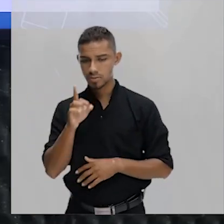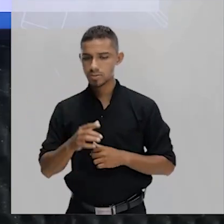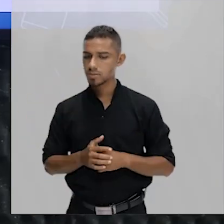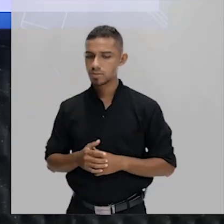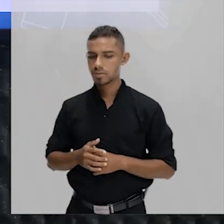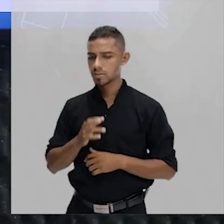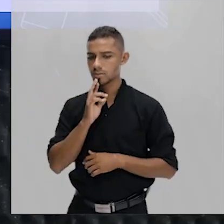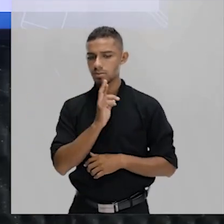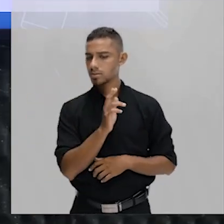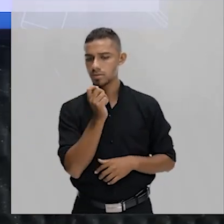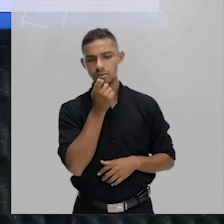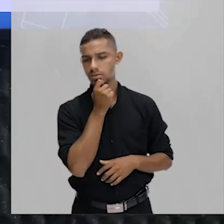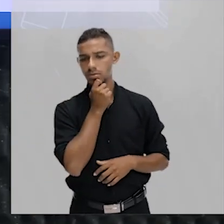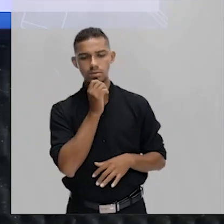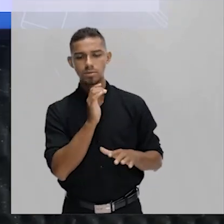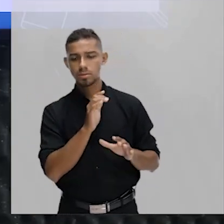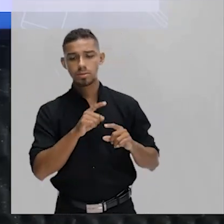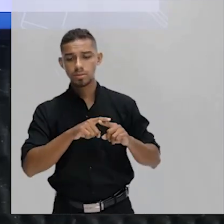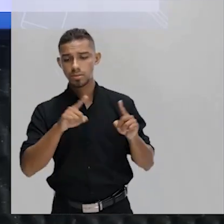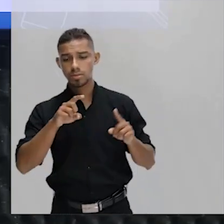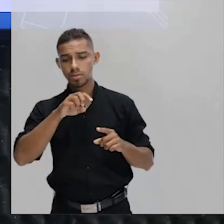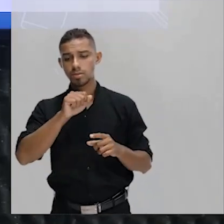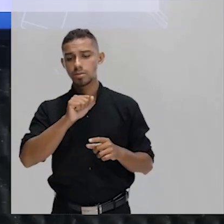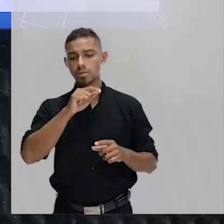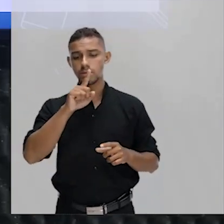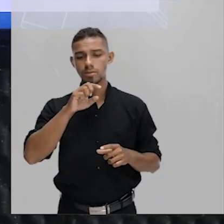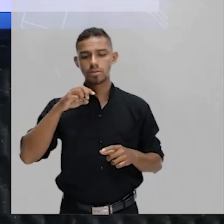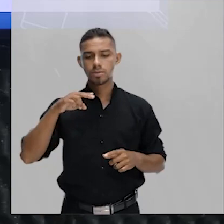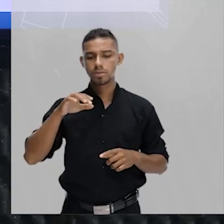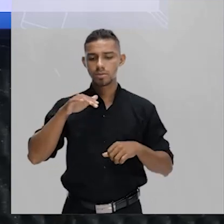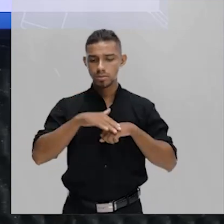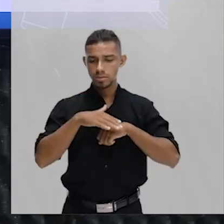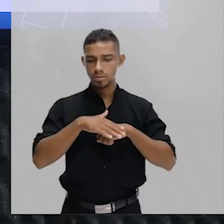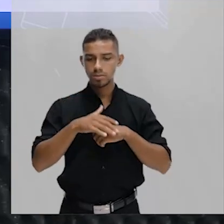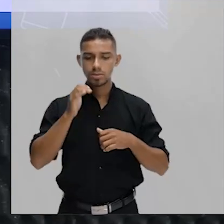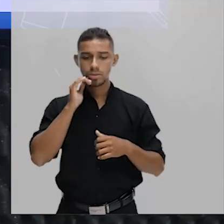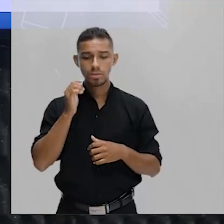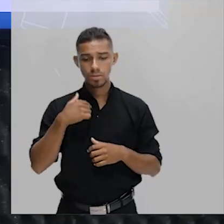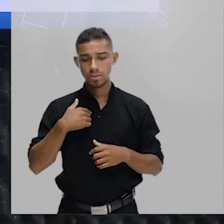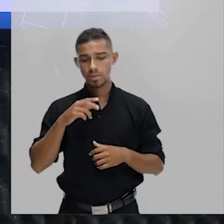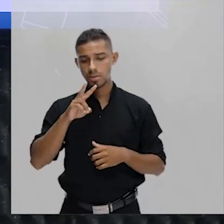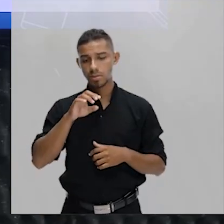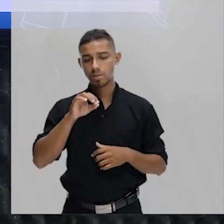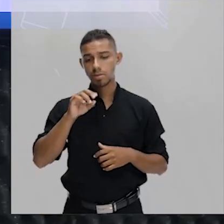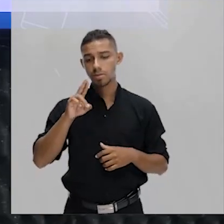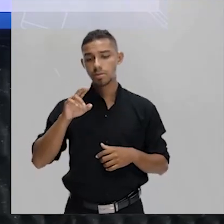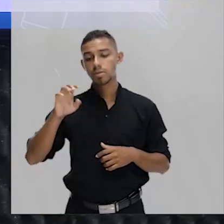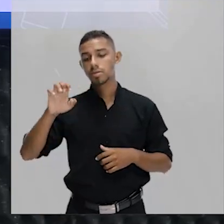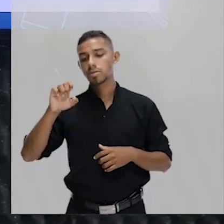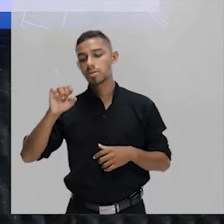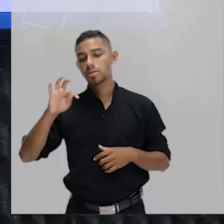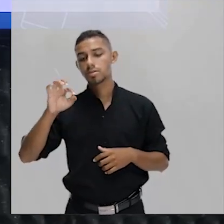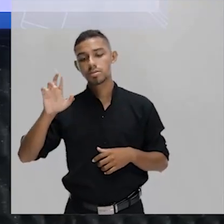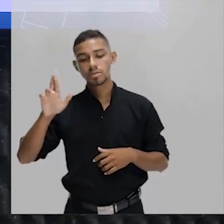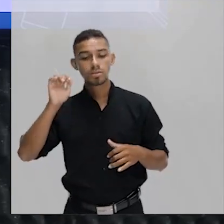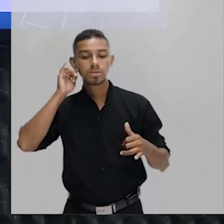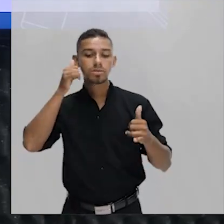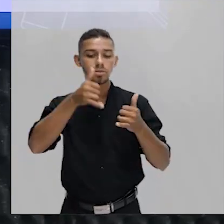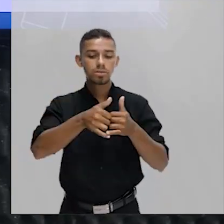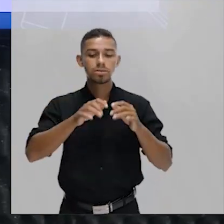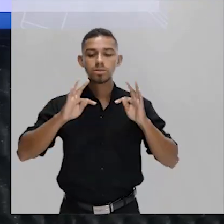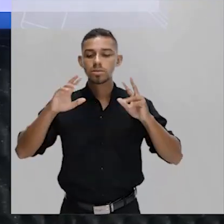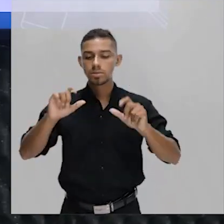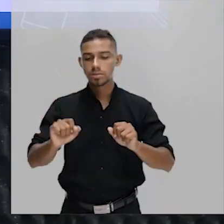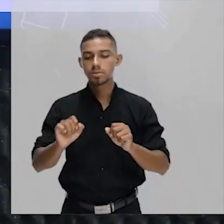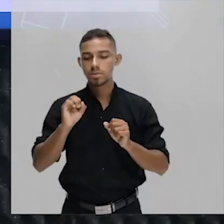não, mas à noite vou estar telefonando para todos, ok? À noite vou estar telefonando para todos. Olha